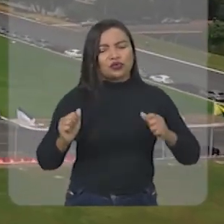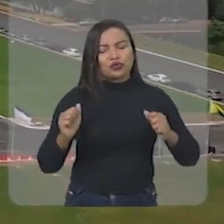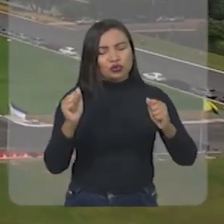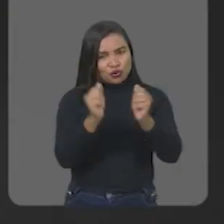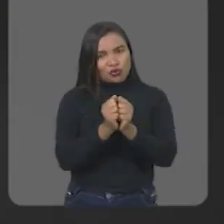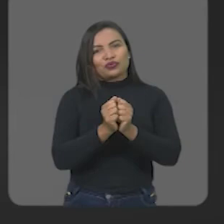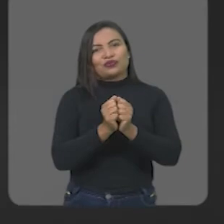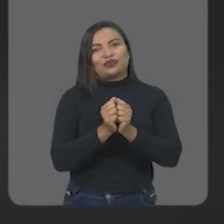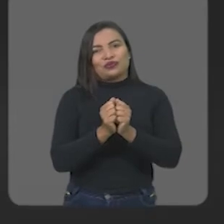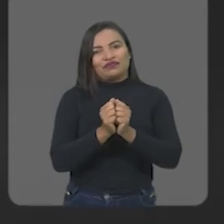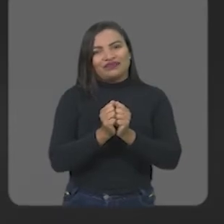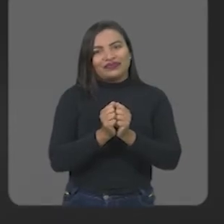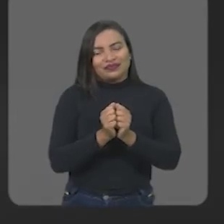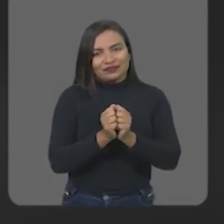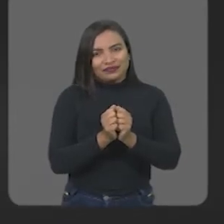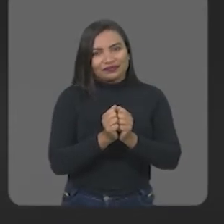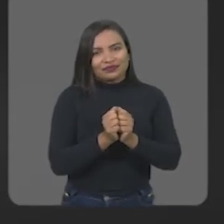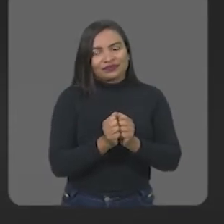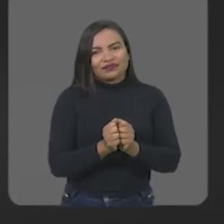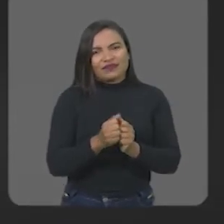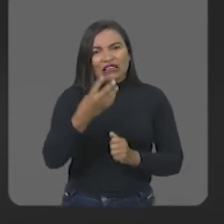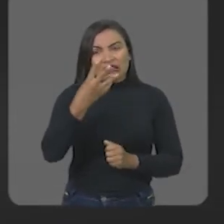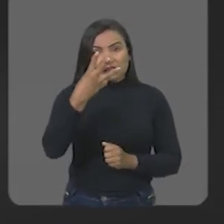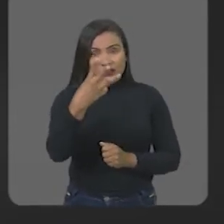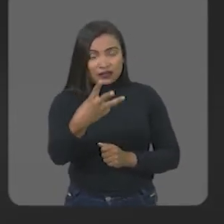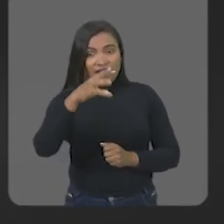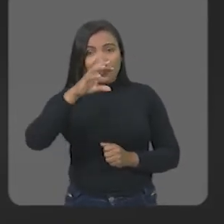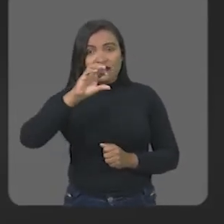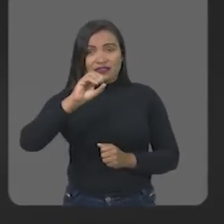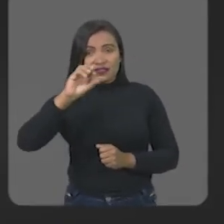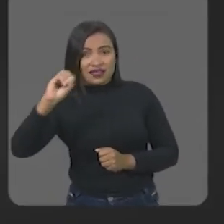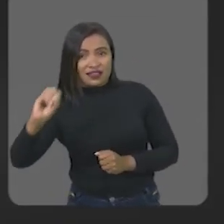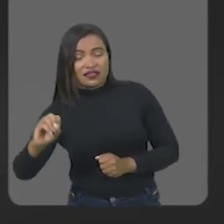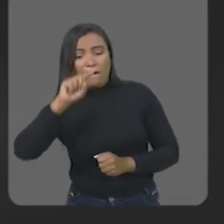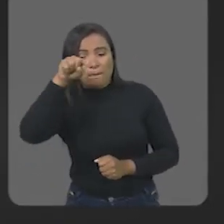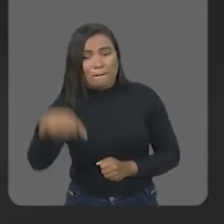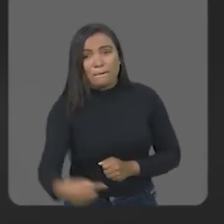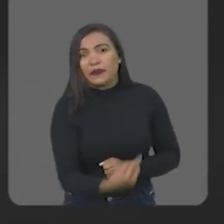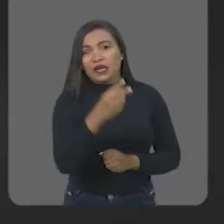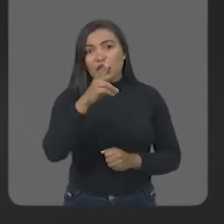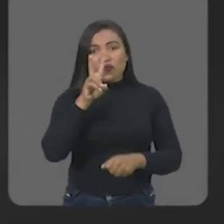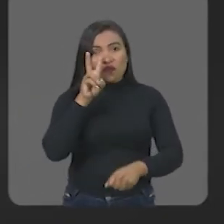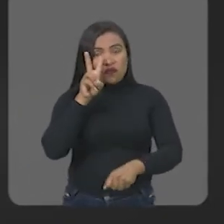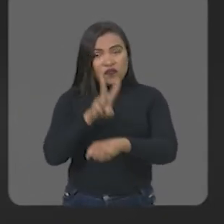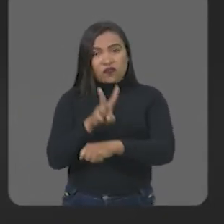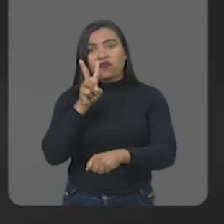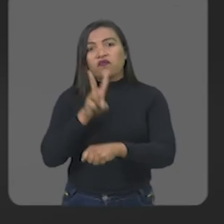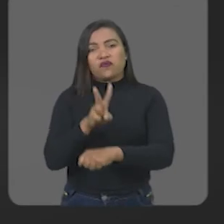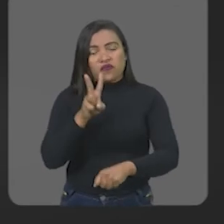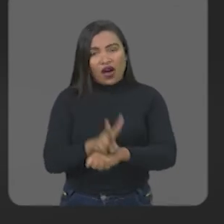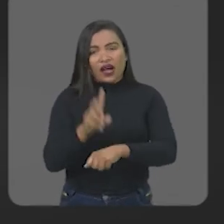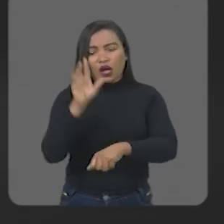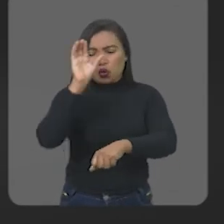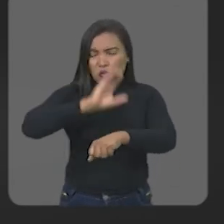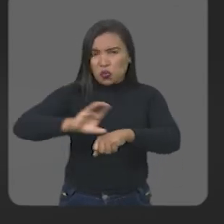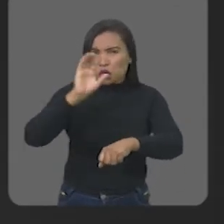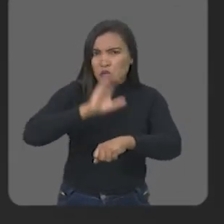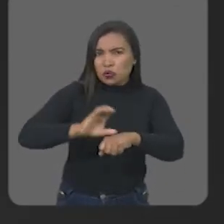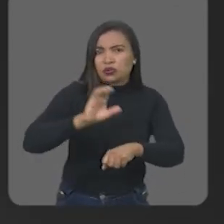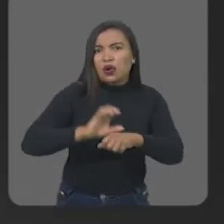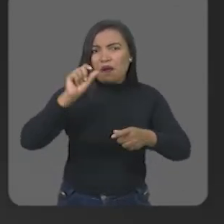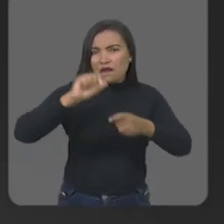Brasil. 300 mil vagas. 5 cursos especialmente idealizados para os